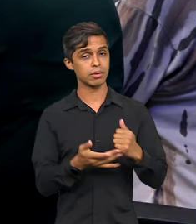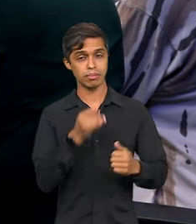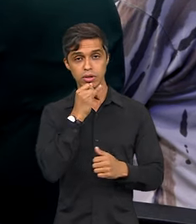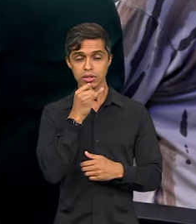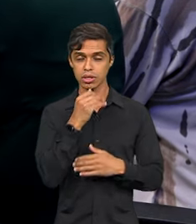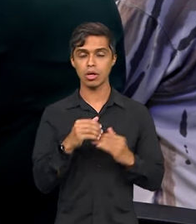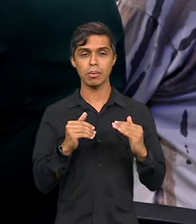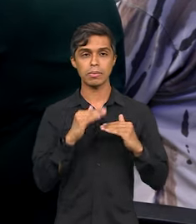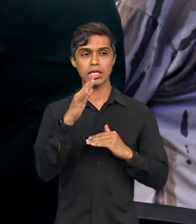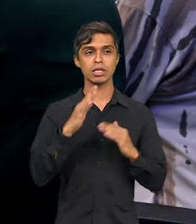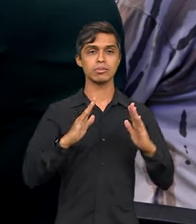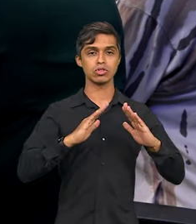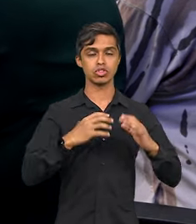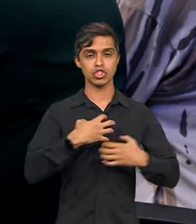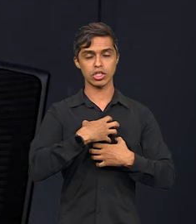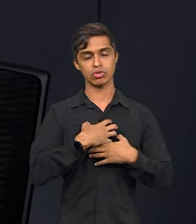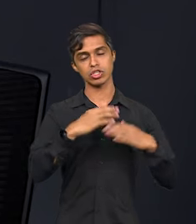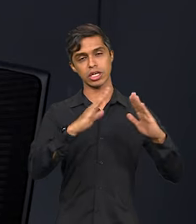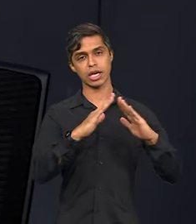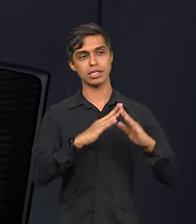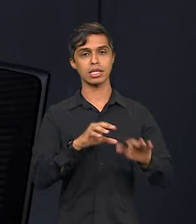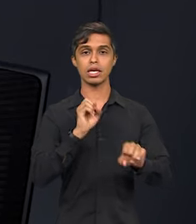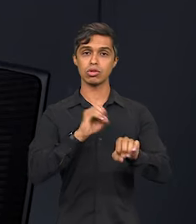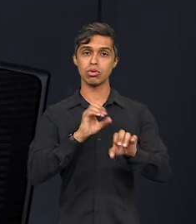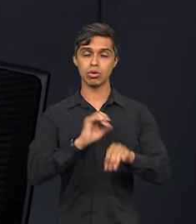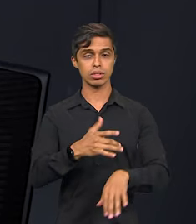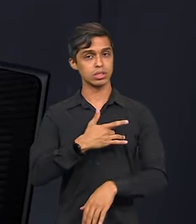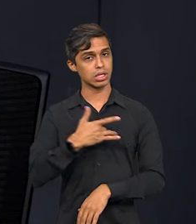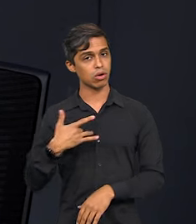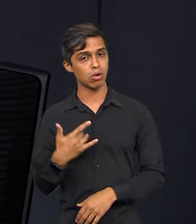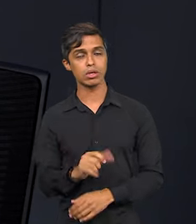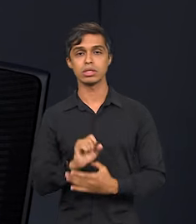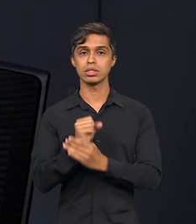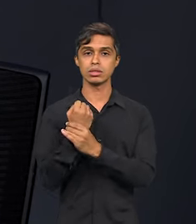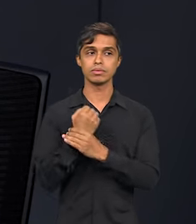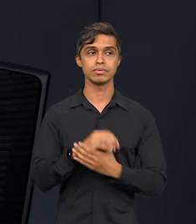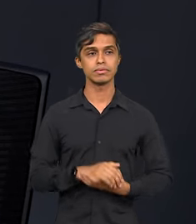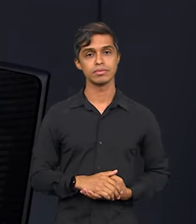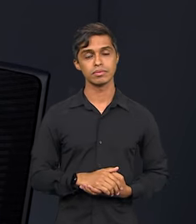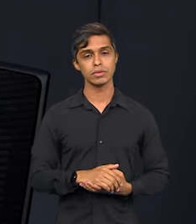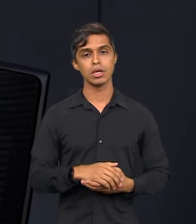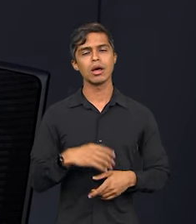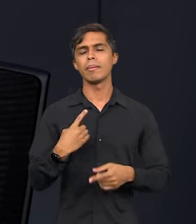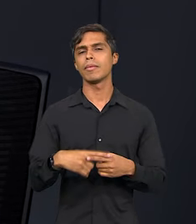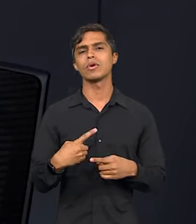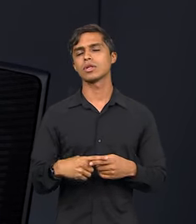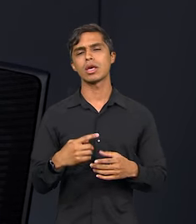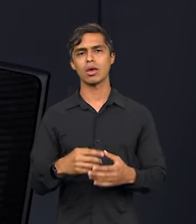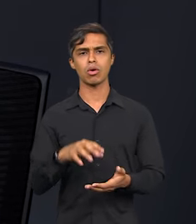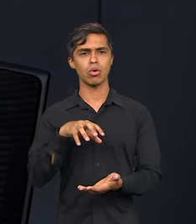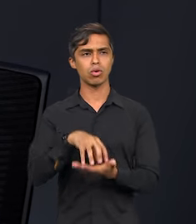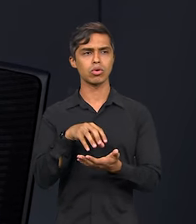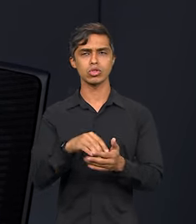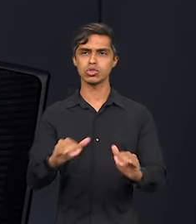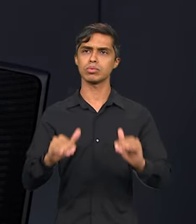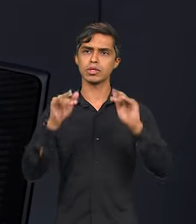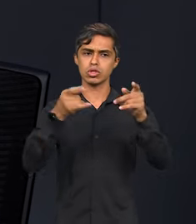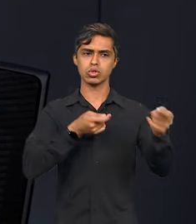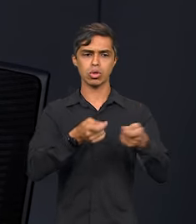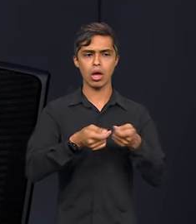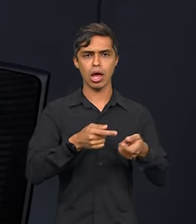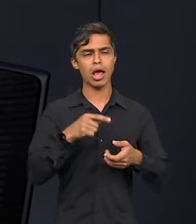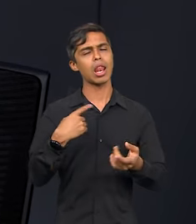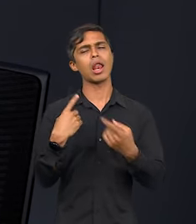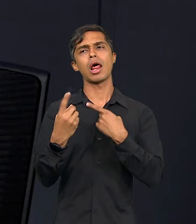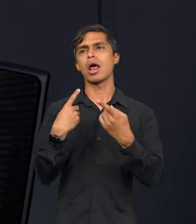condições mínimas de moradia educação saúde segurança e Por que que as organizações superiores de controle elas